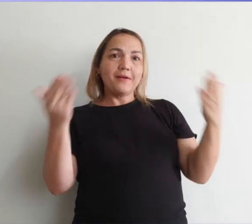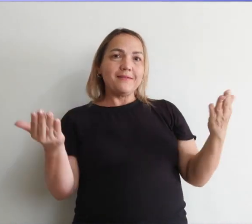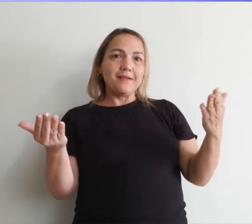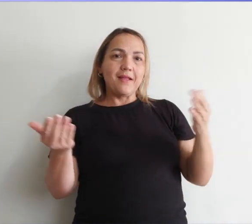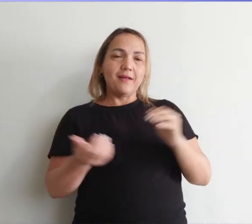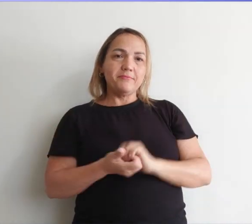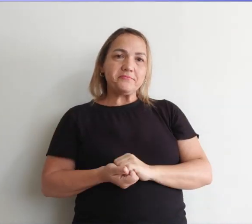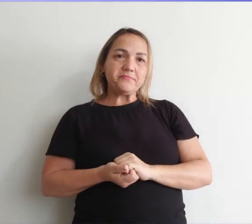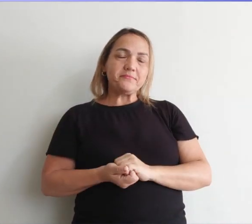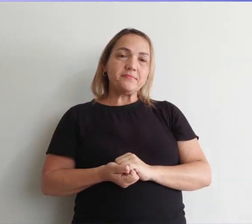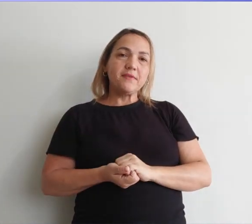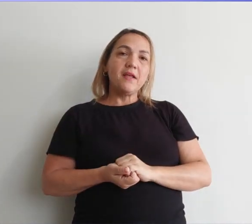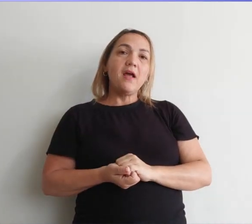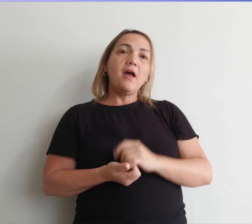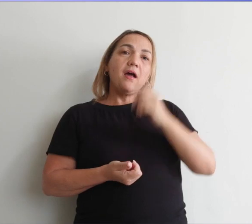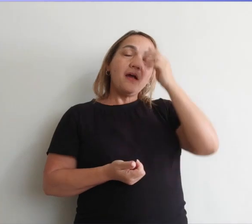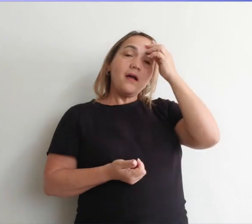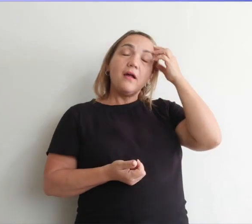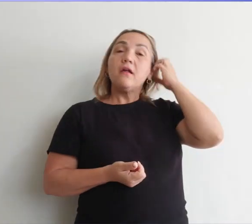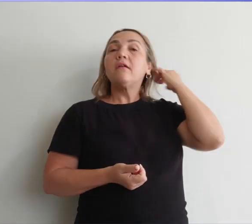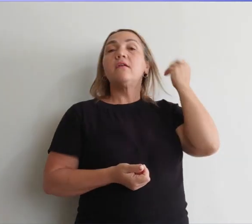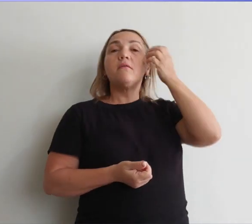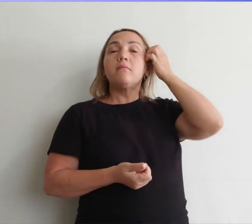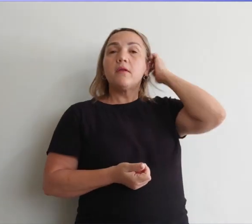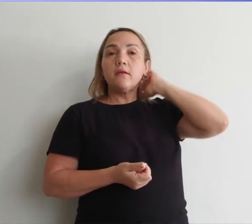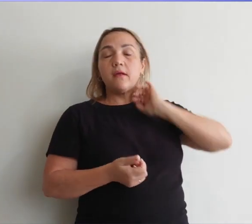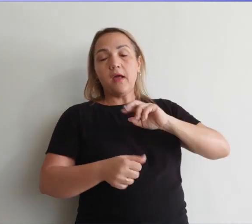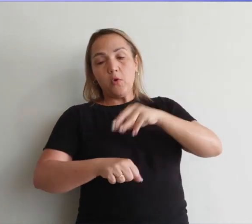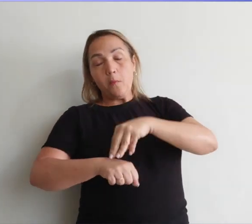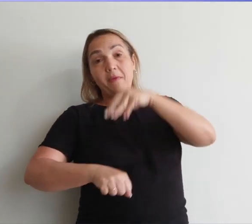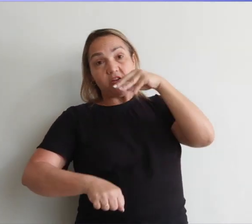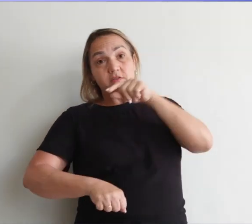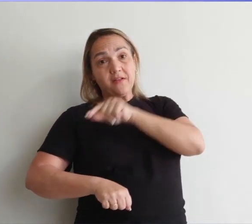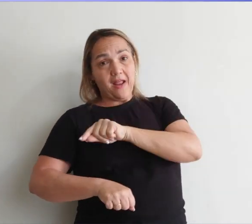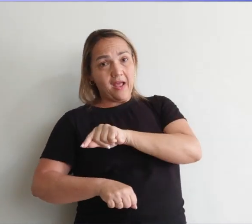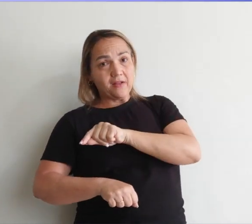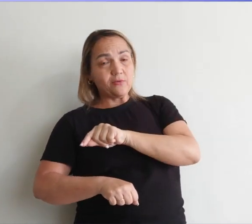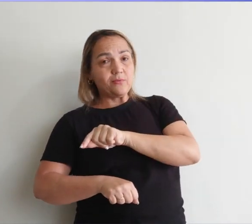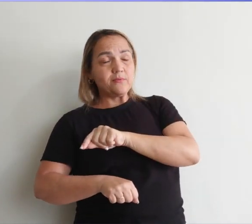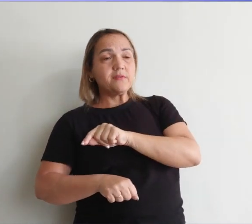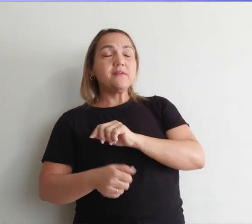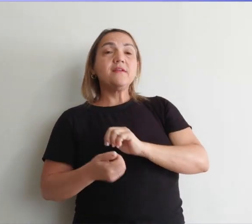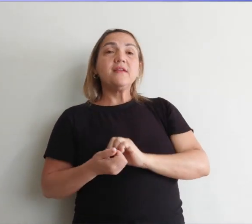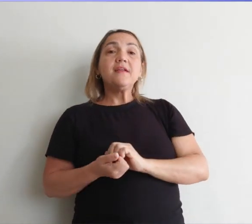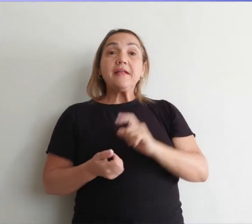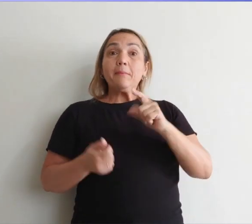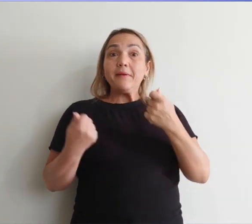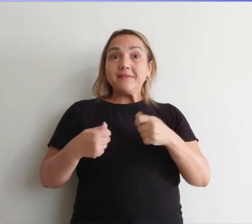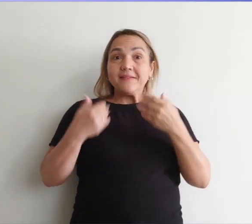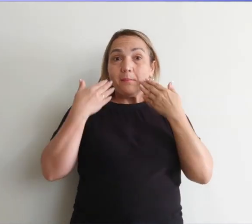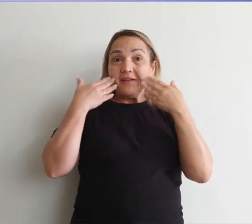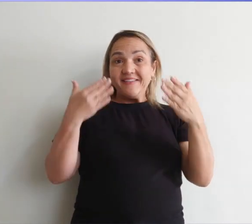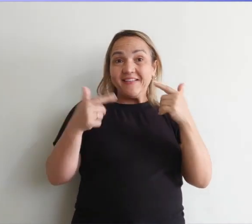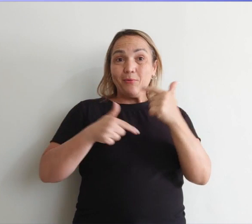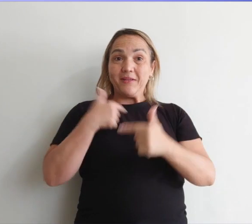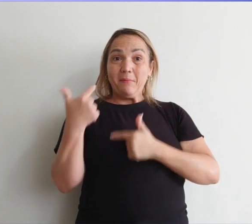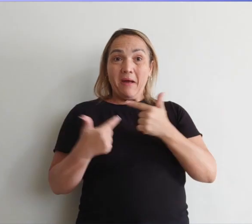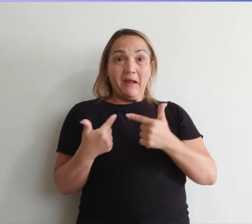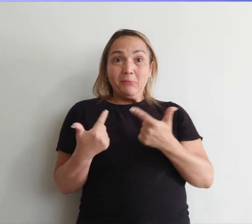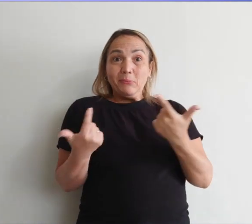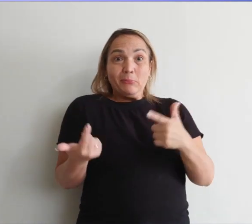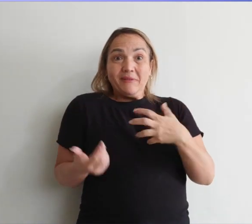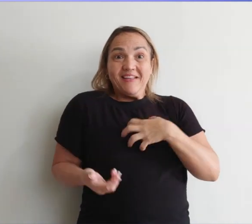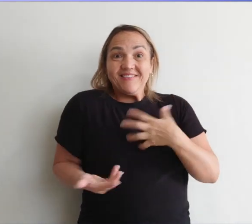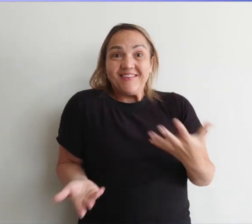apresentar. E aí no mestrado, você fazendo isso, né? Mestrado, você tem que apresentar um trabalho. Não tem pra onde correr. Não tem